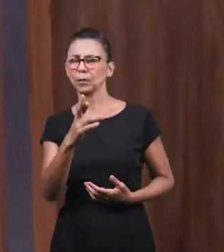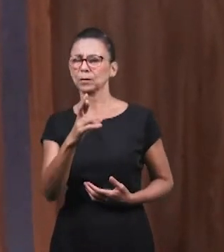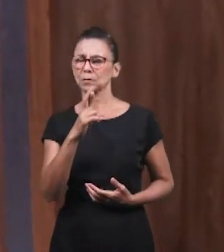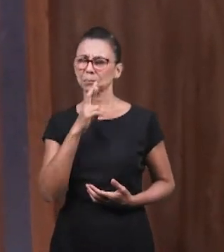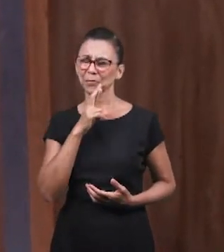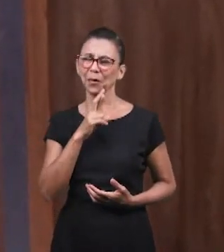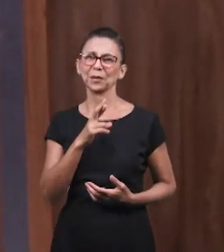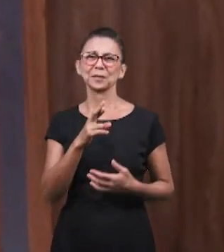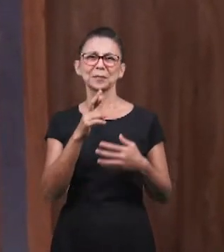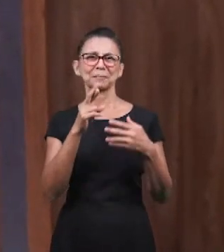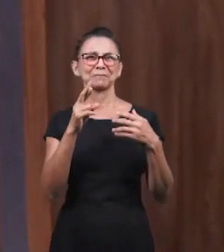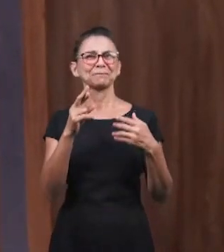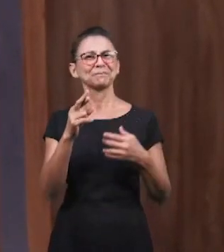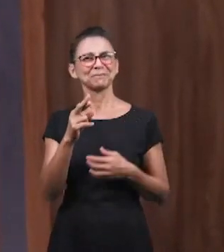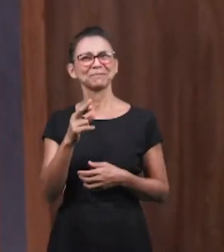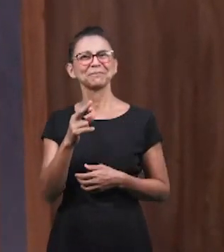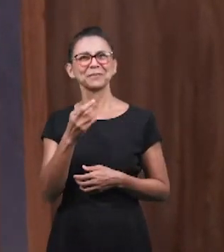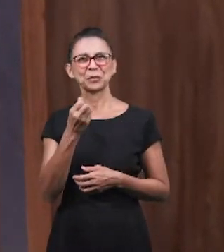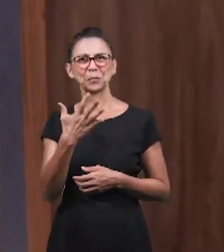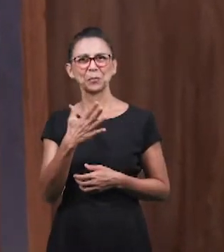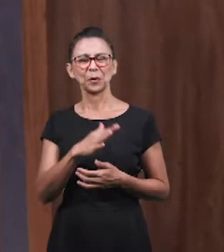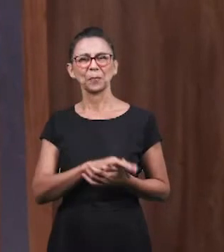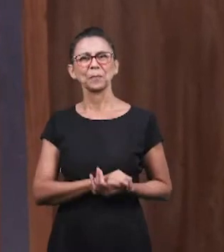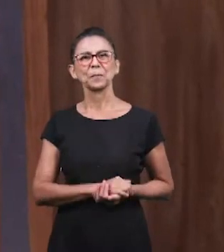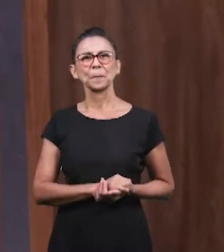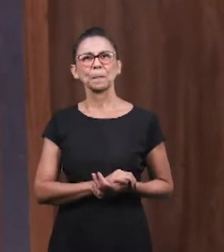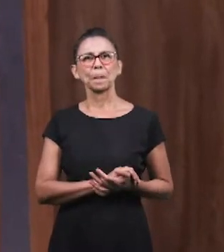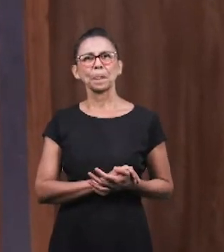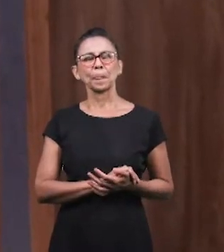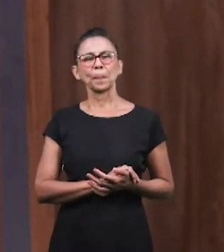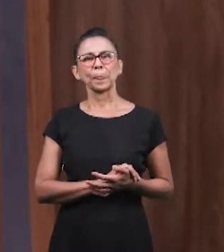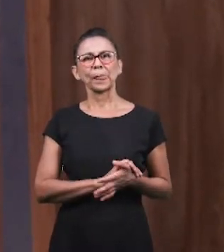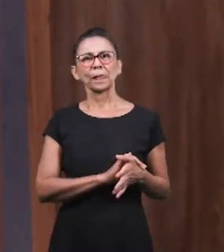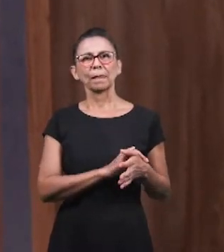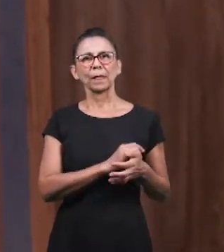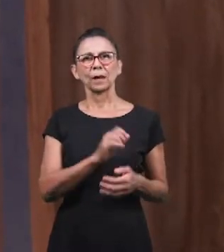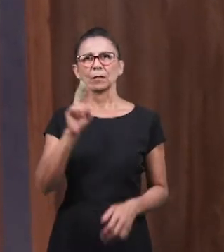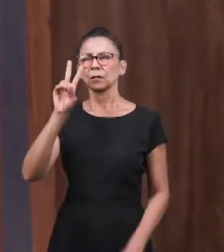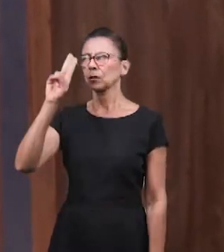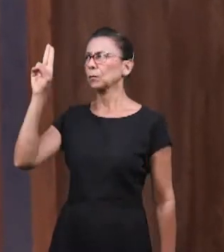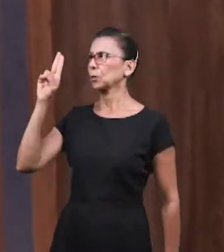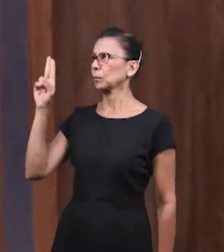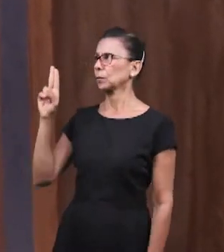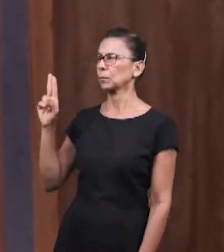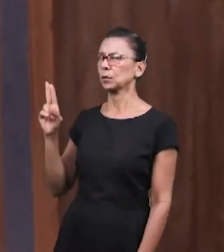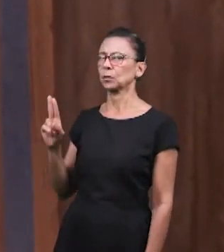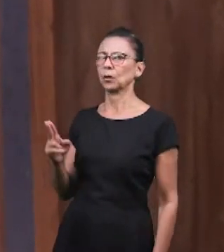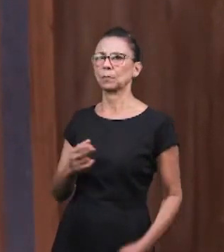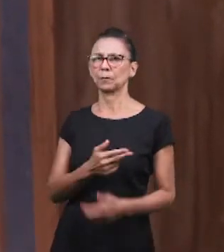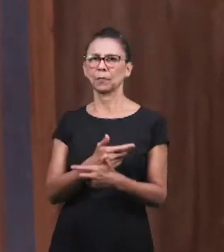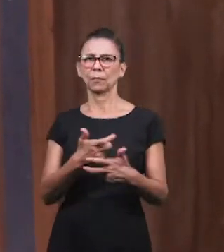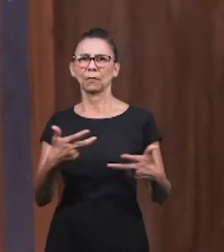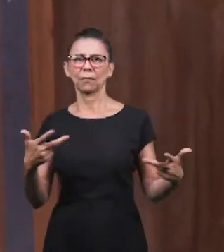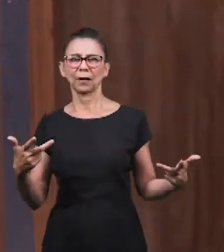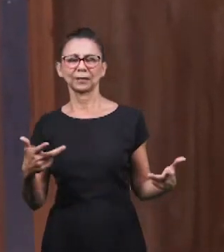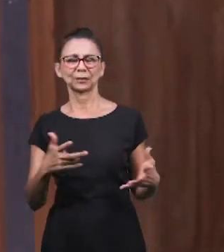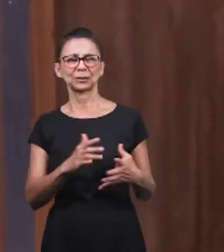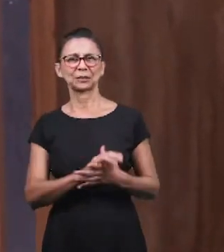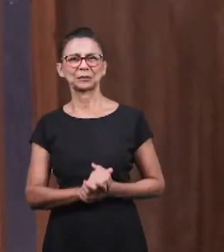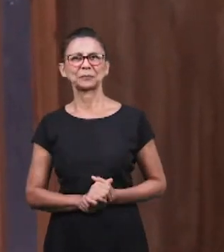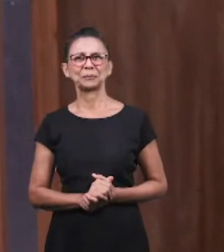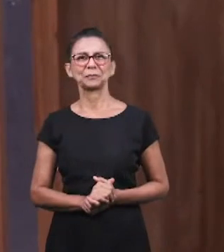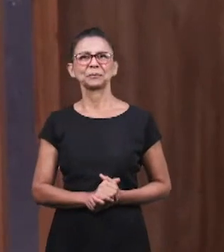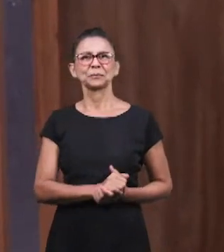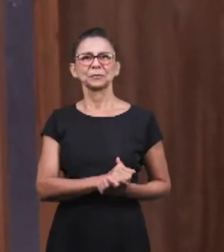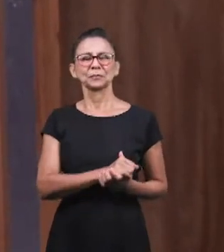respostas prontas ali dos nossos irmãos, né? O Arthur Luiz, o Pedro Henrique, o Arthur Miranda, a Adassa, também o João Pedro,